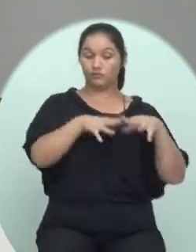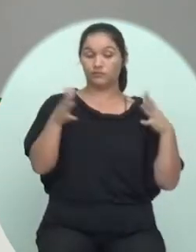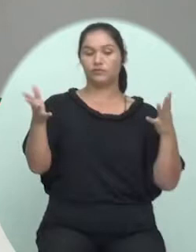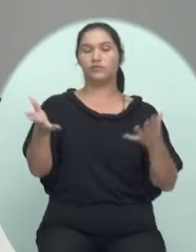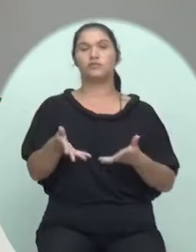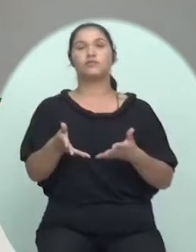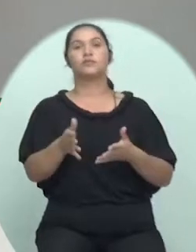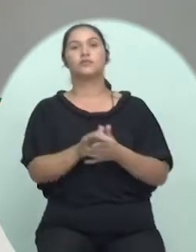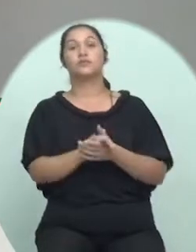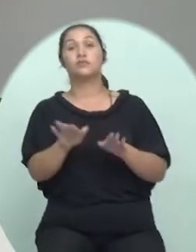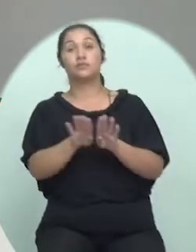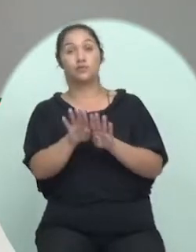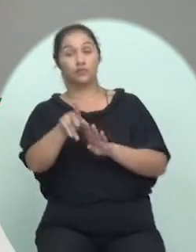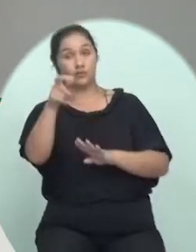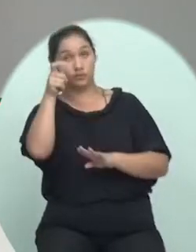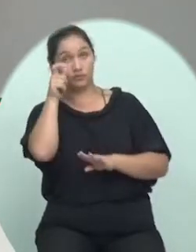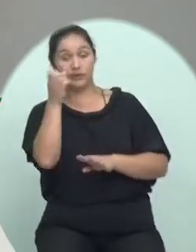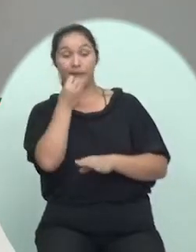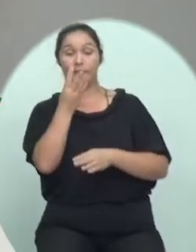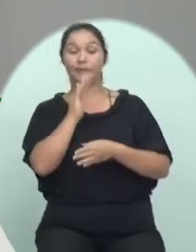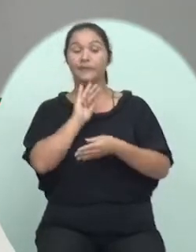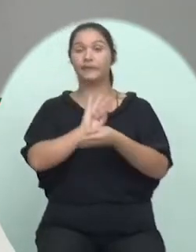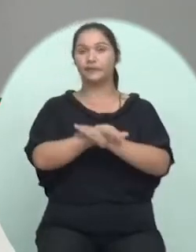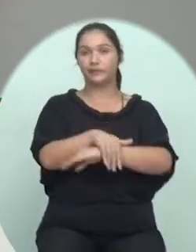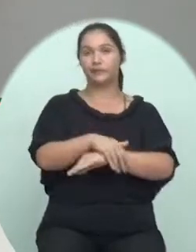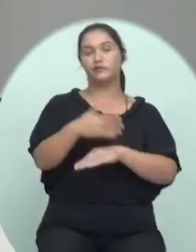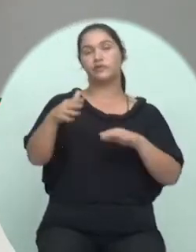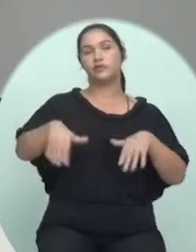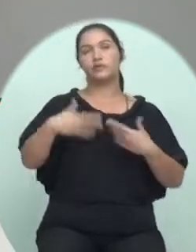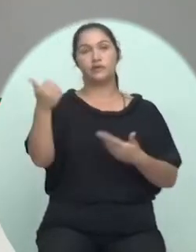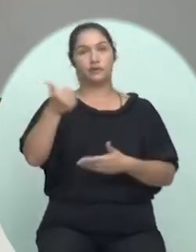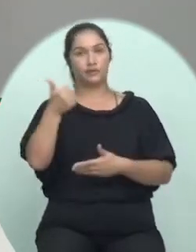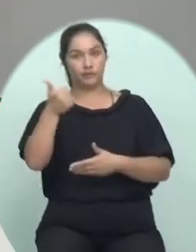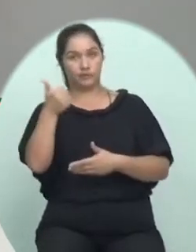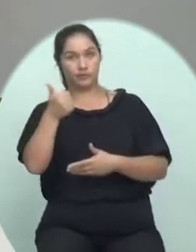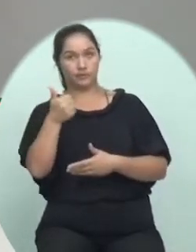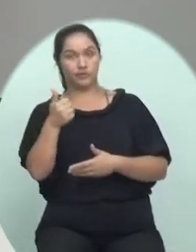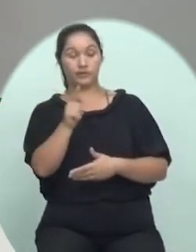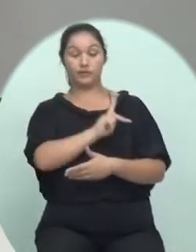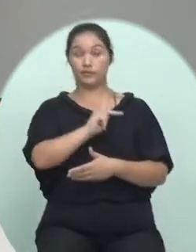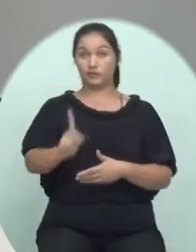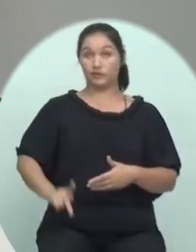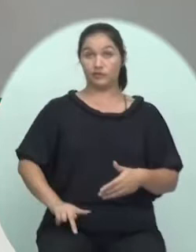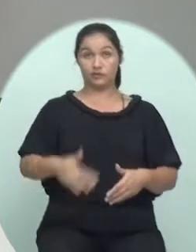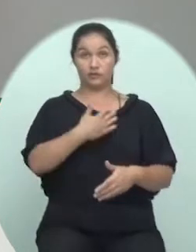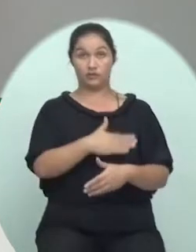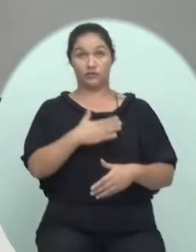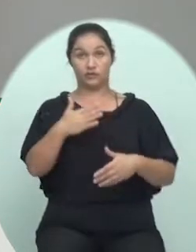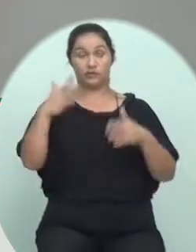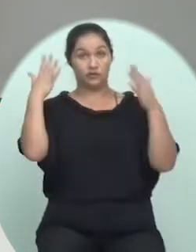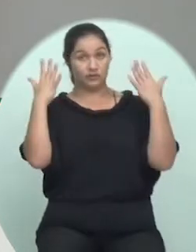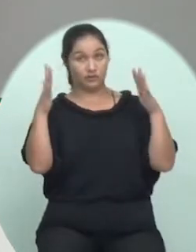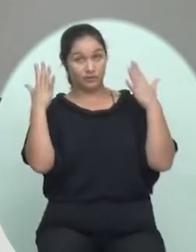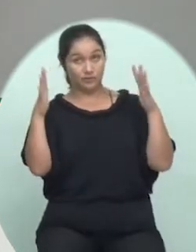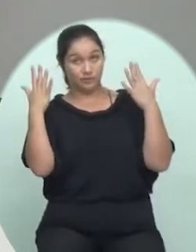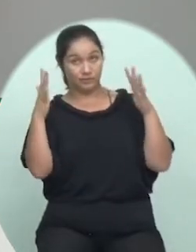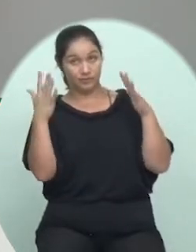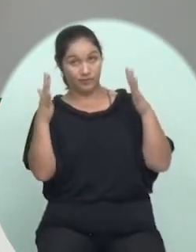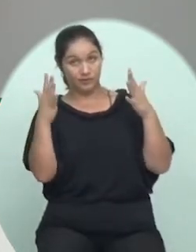noite. Primeiramente, senhor presidente, quero lhe dar os parabéns pela